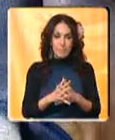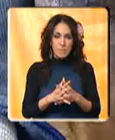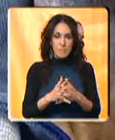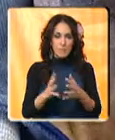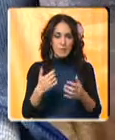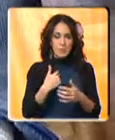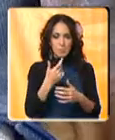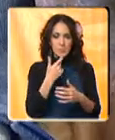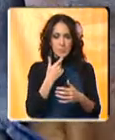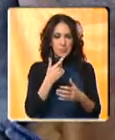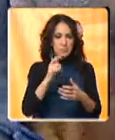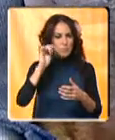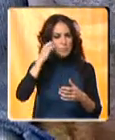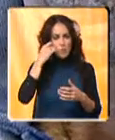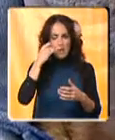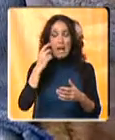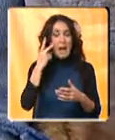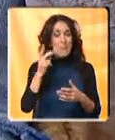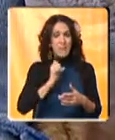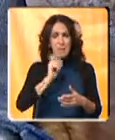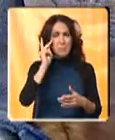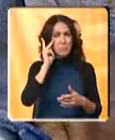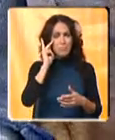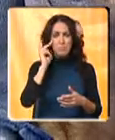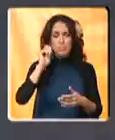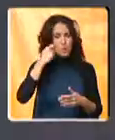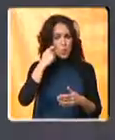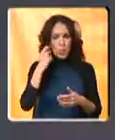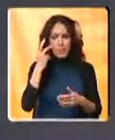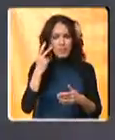E aí percebi que tinha a vida afetada de uma maneira transversal.